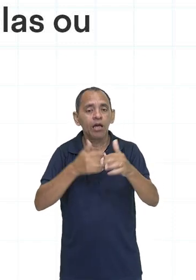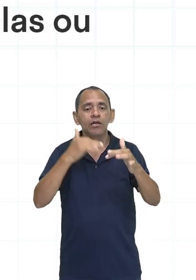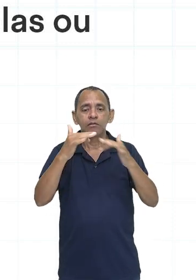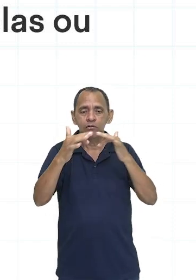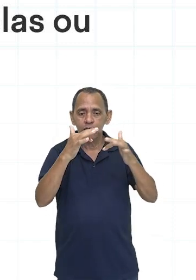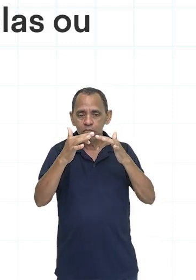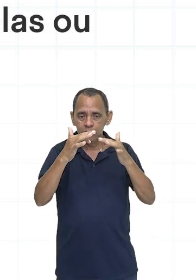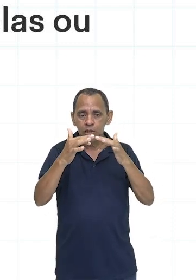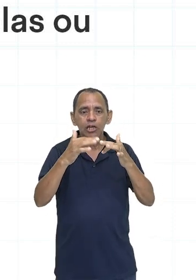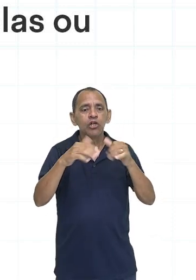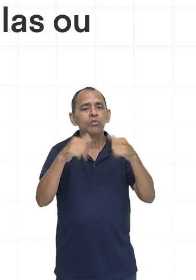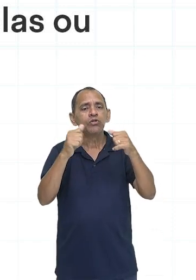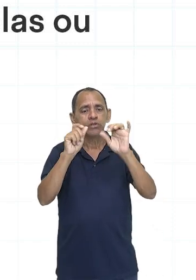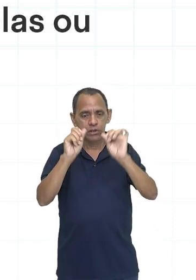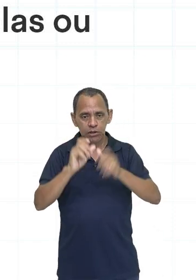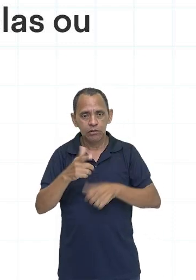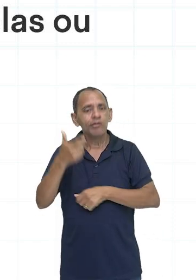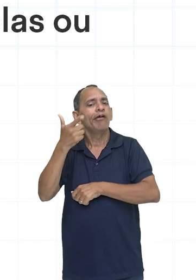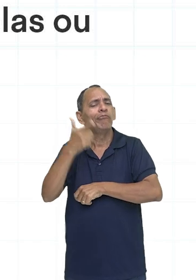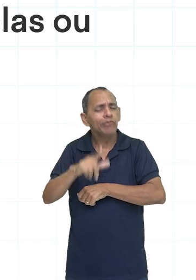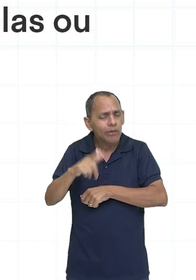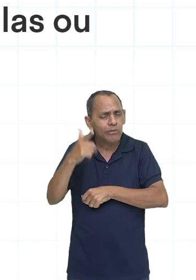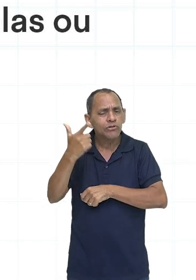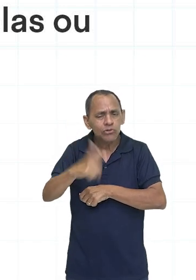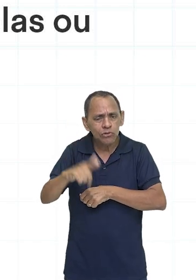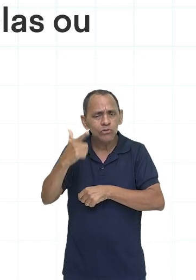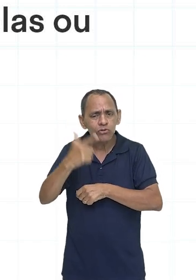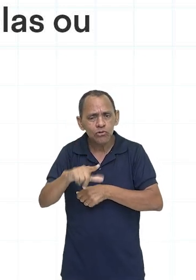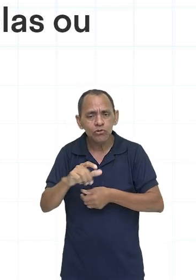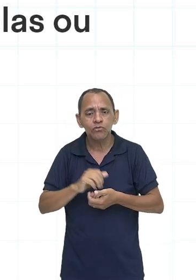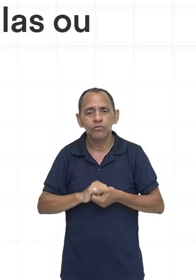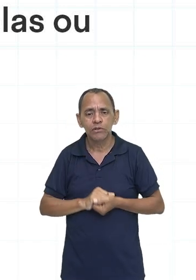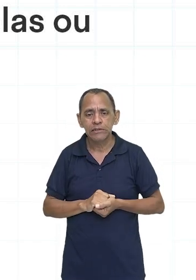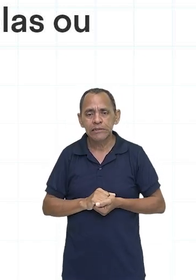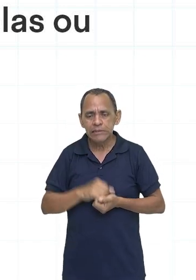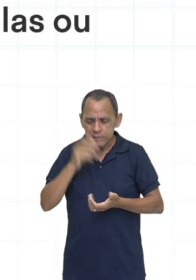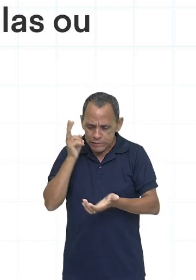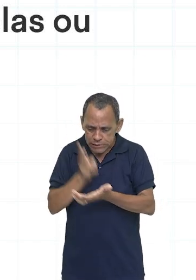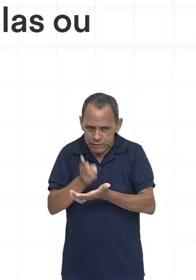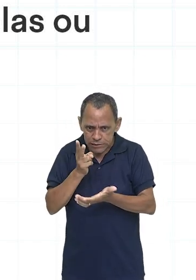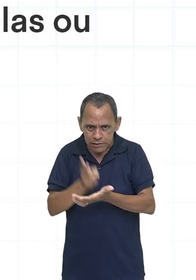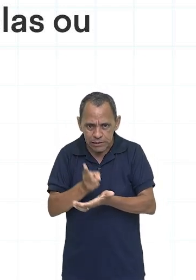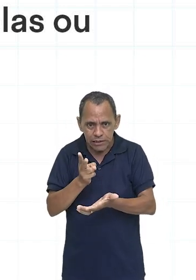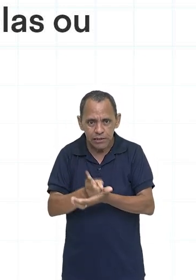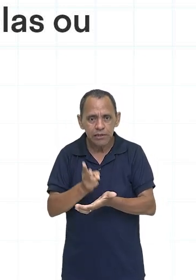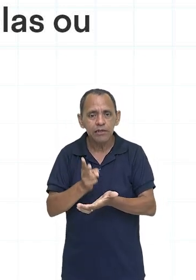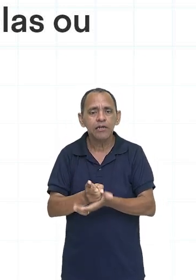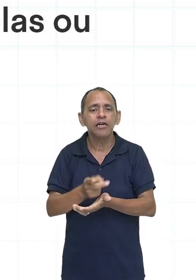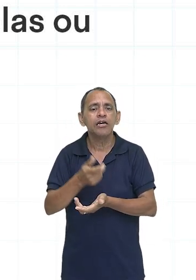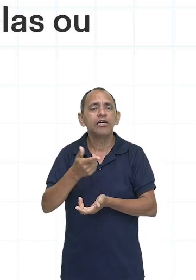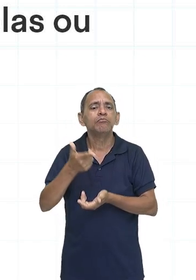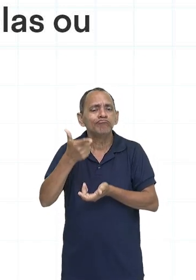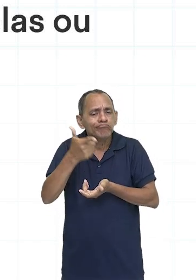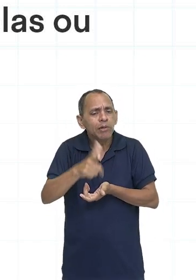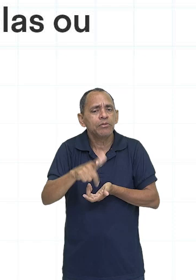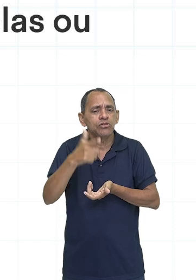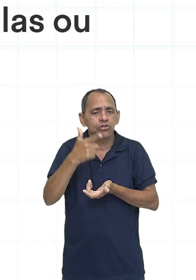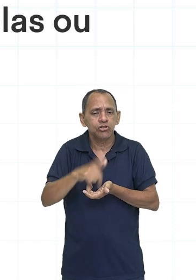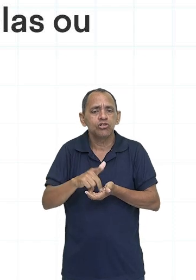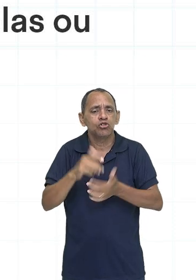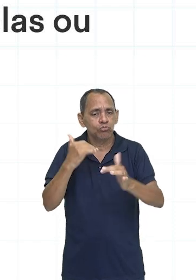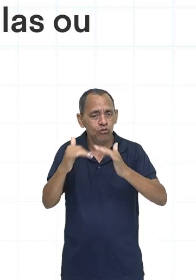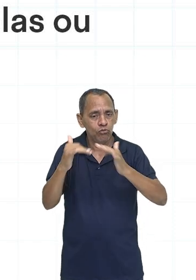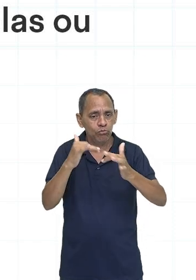serão repetitivos, onde ali a pessoa que está treinando vai ter que repetir para aperfeiçoar e